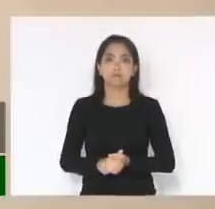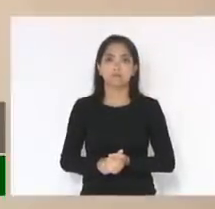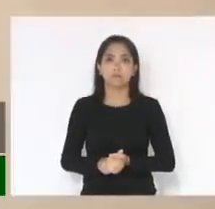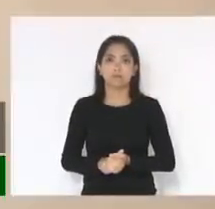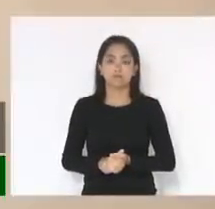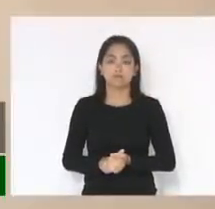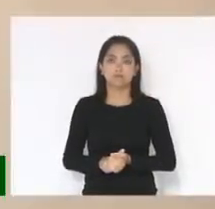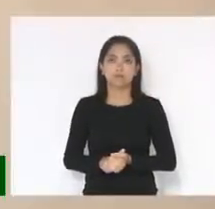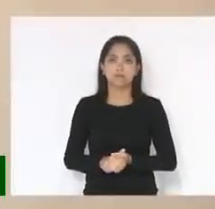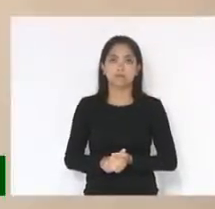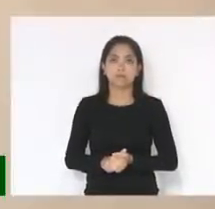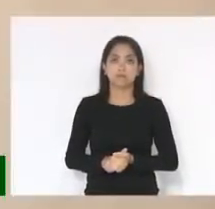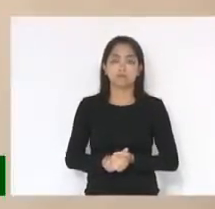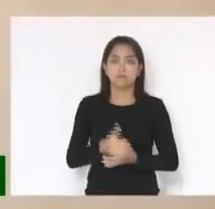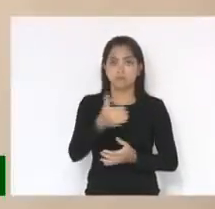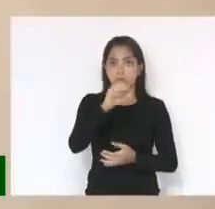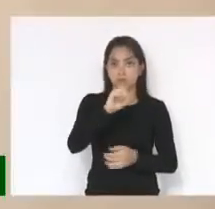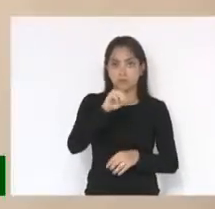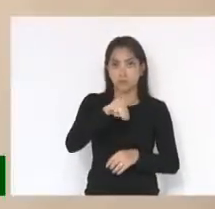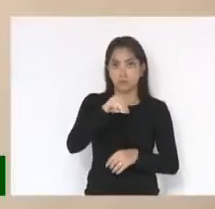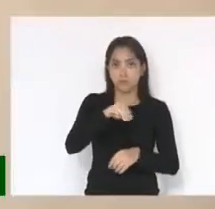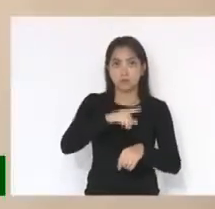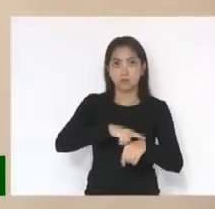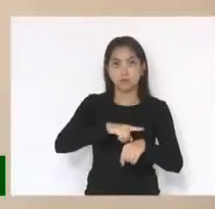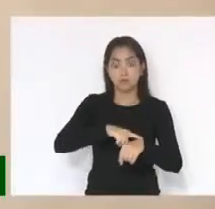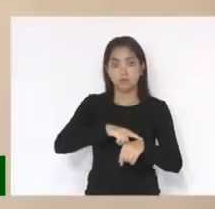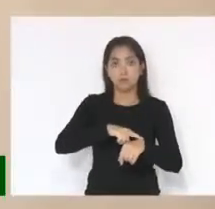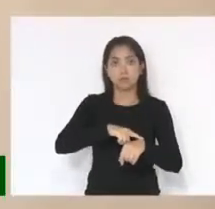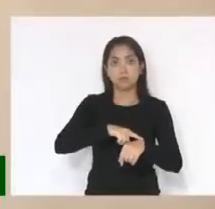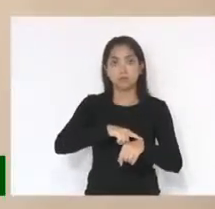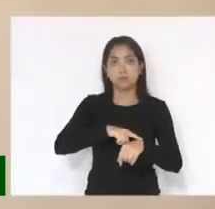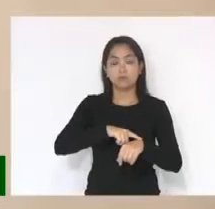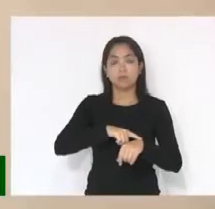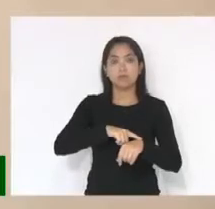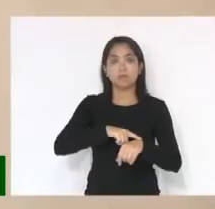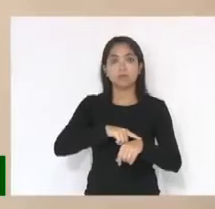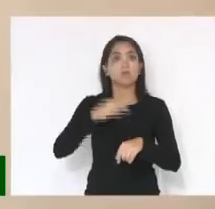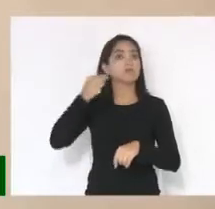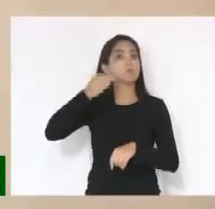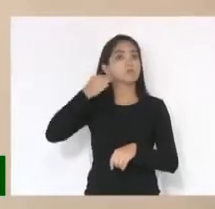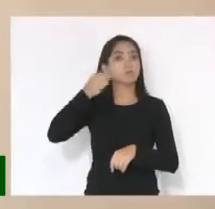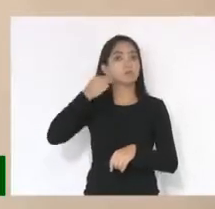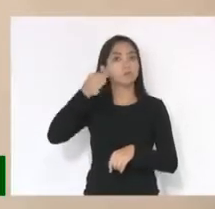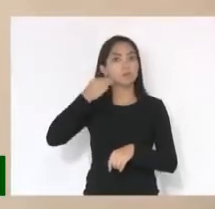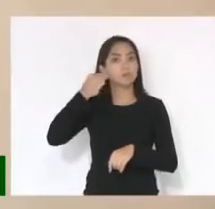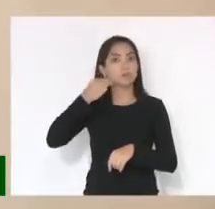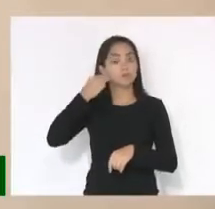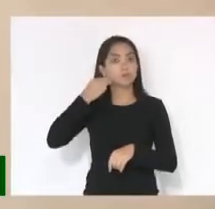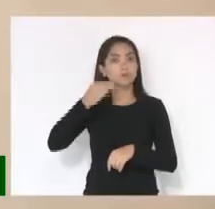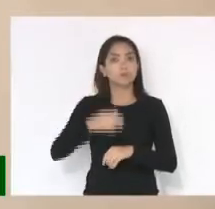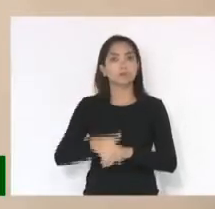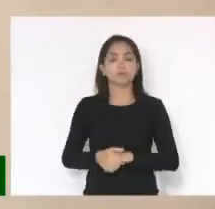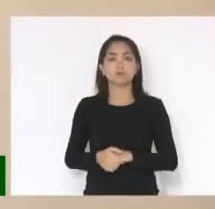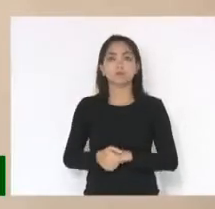Pelo tempo de até 10 minutos, em explicações pessoais, com a palavra o deputado Márcio Machado.